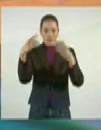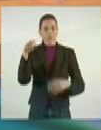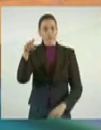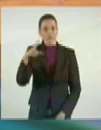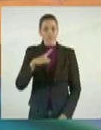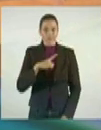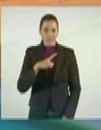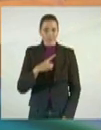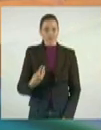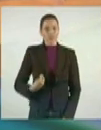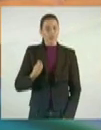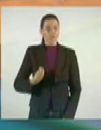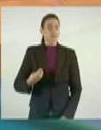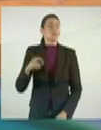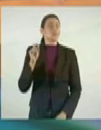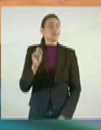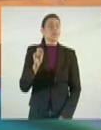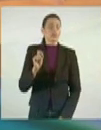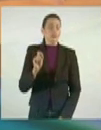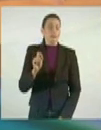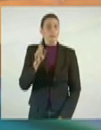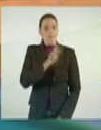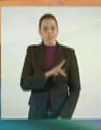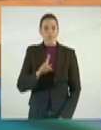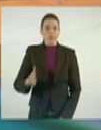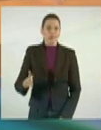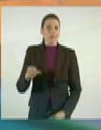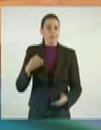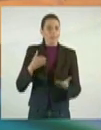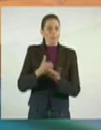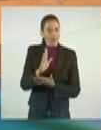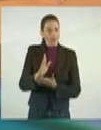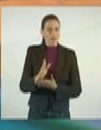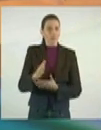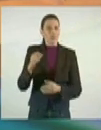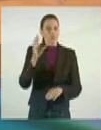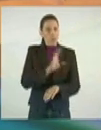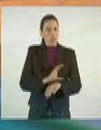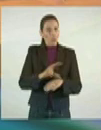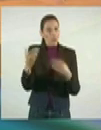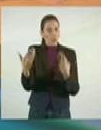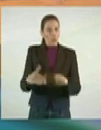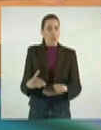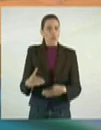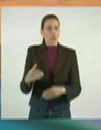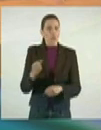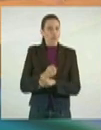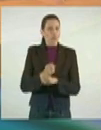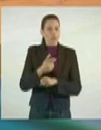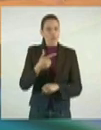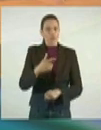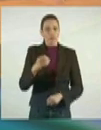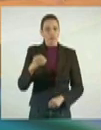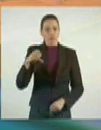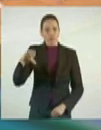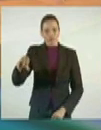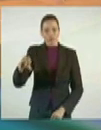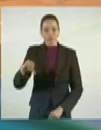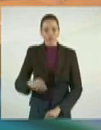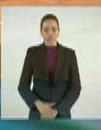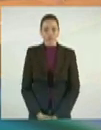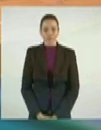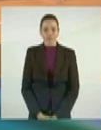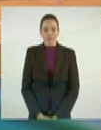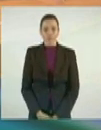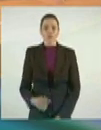professores aprovados no último concurso em 2009 é com muita honra que